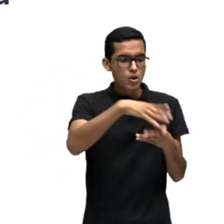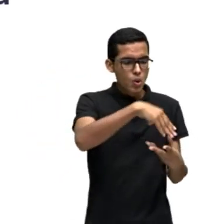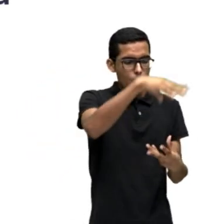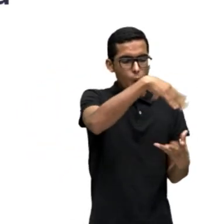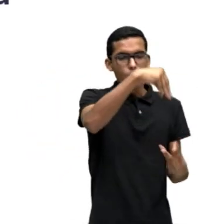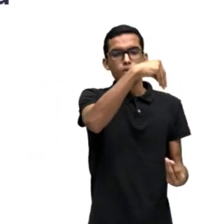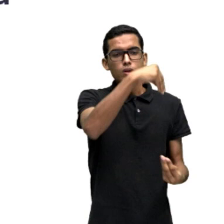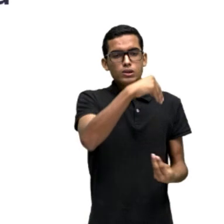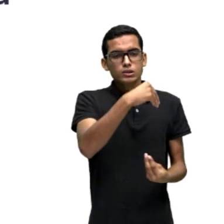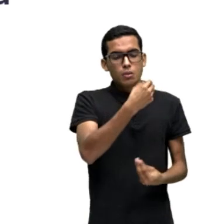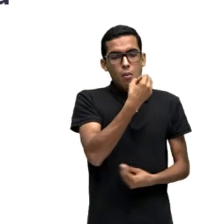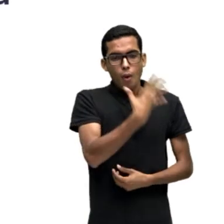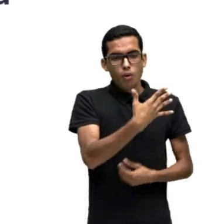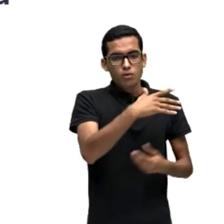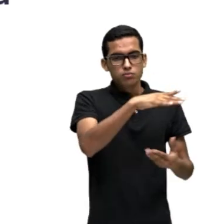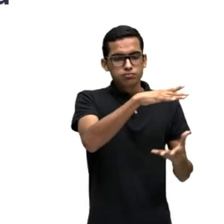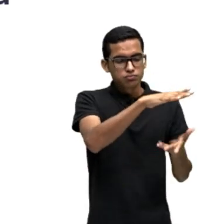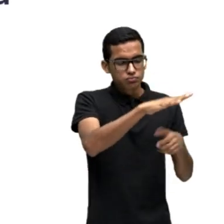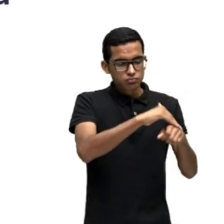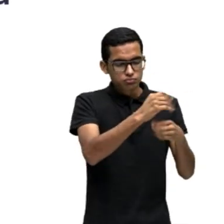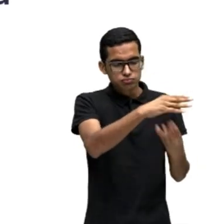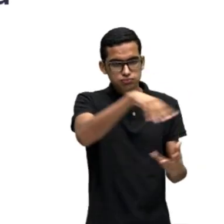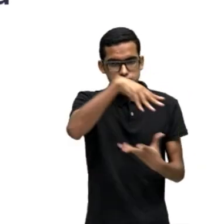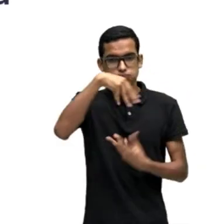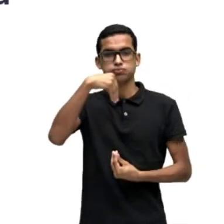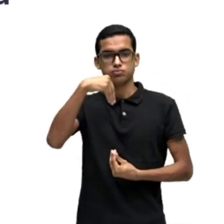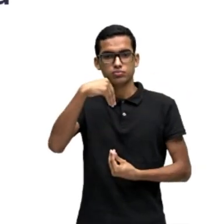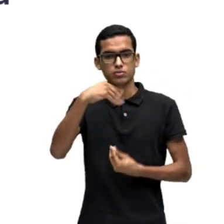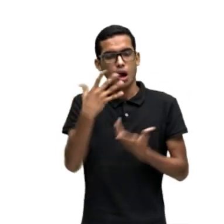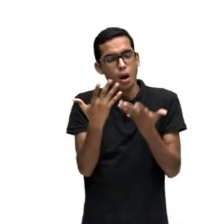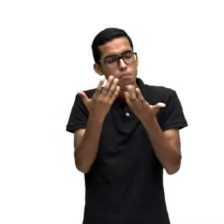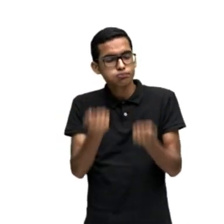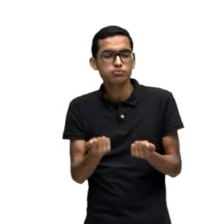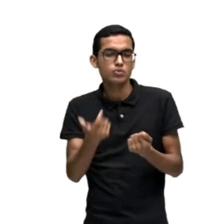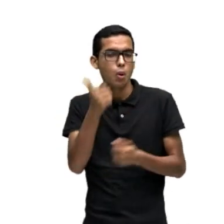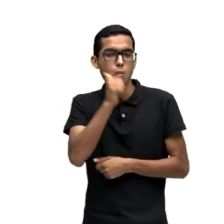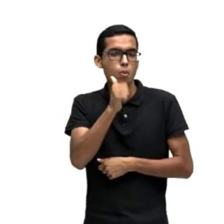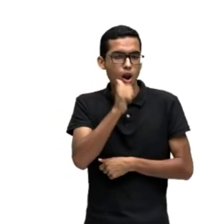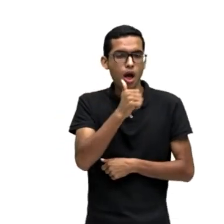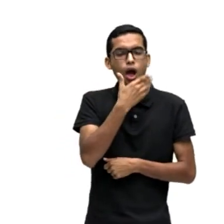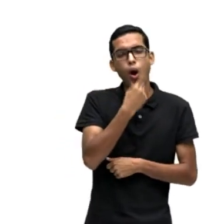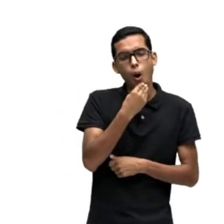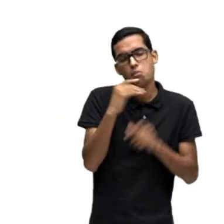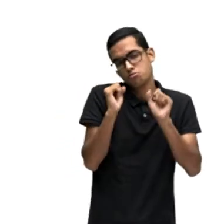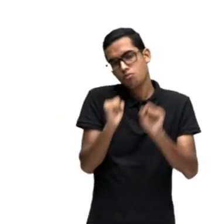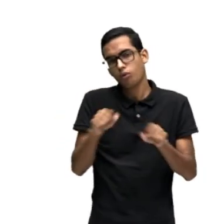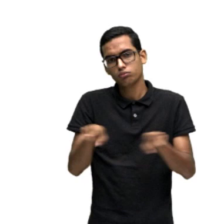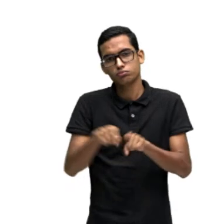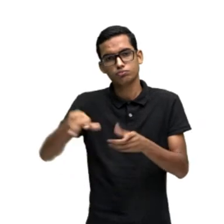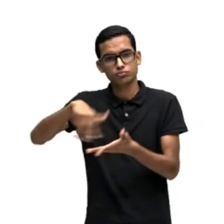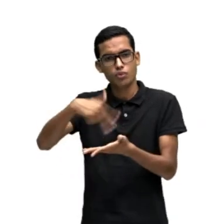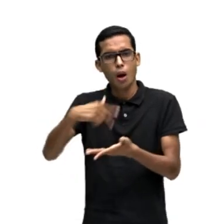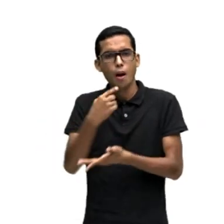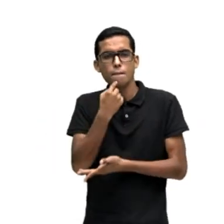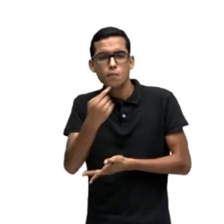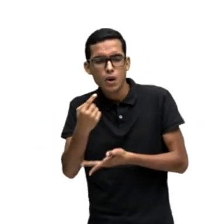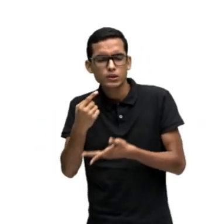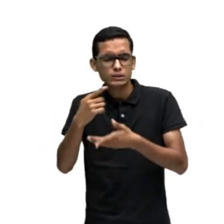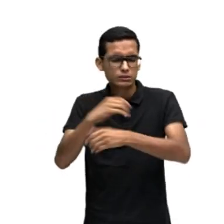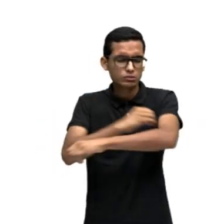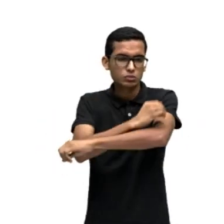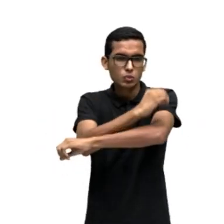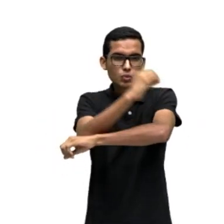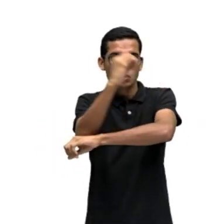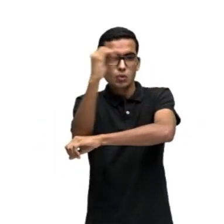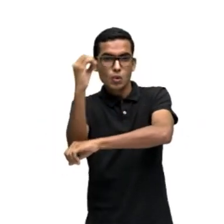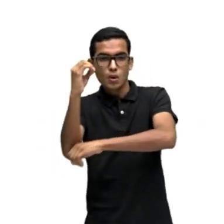espiritual, ela é permitida a participação de homens e mulheres. O evento inicia-se próximo ao pôr do sol e os dançarinos